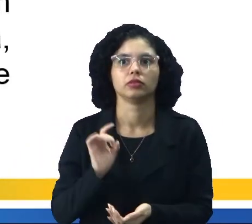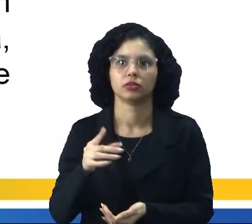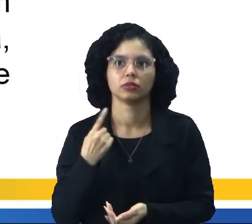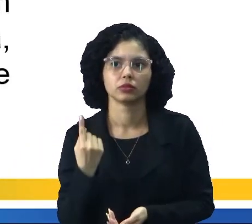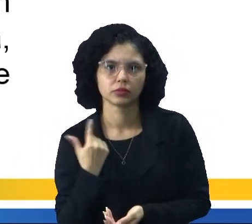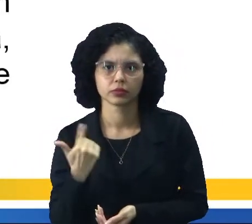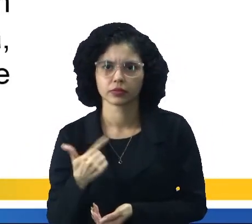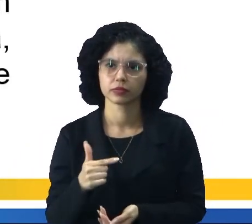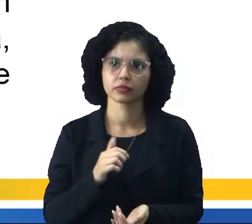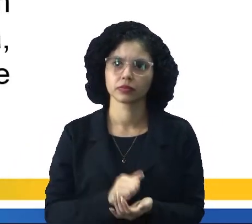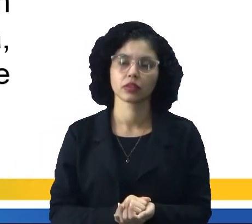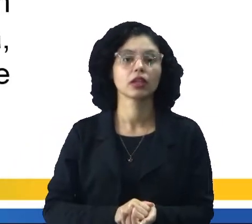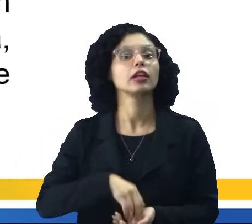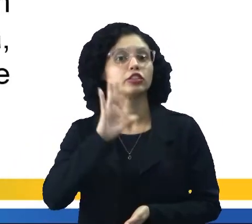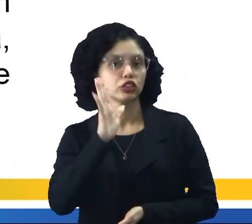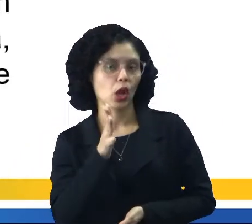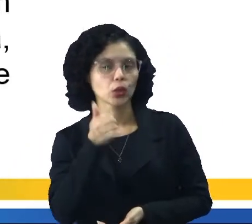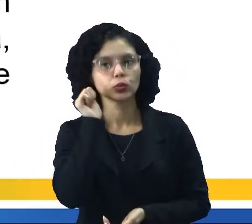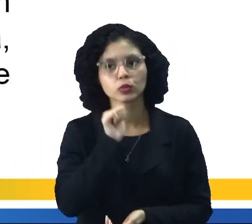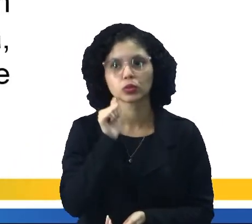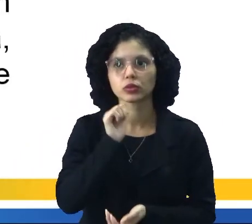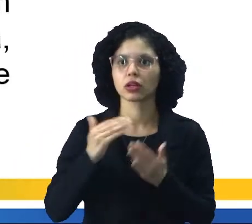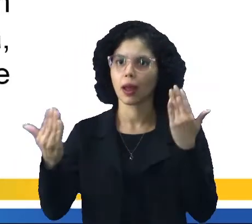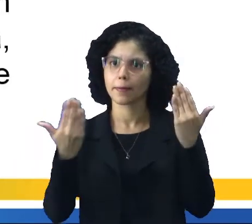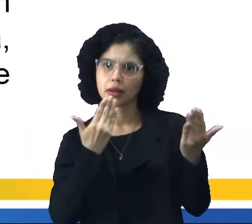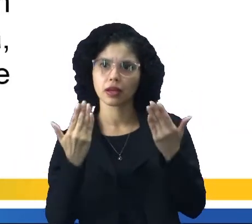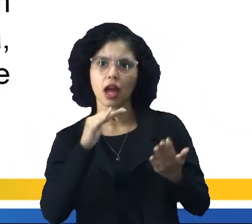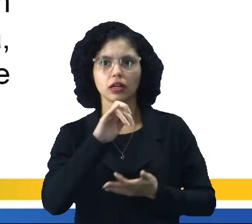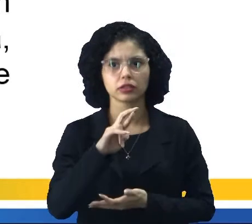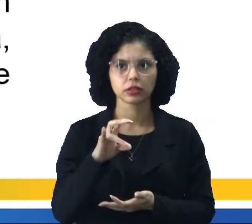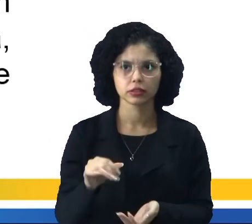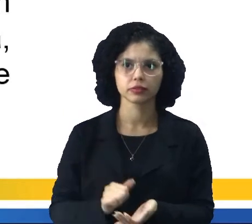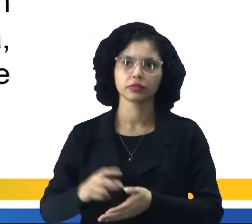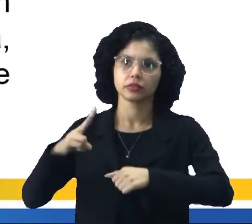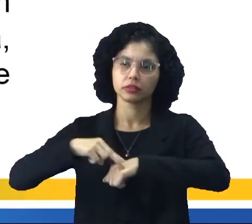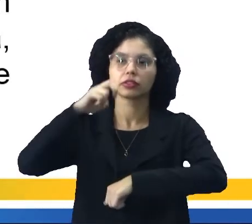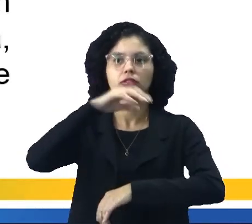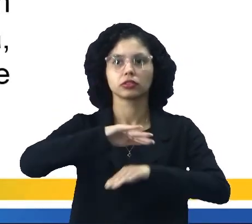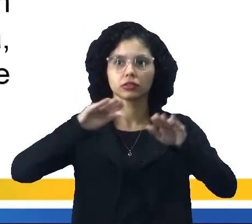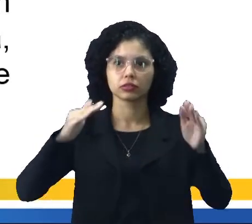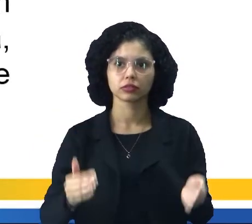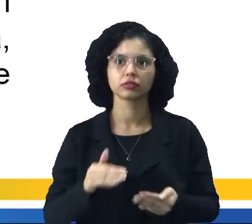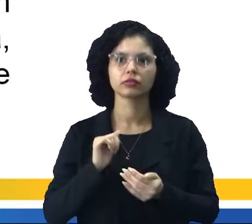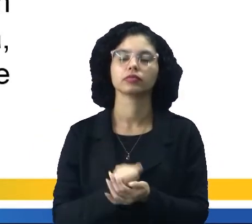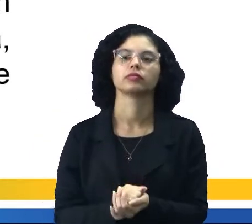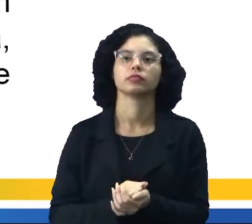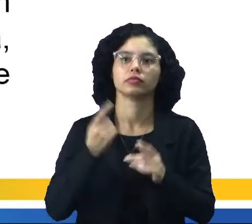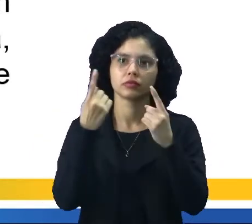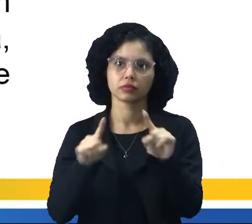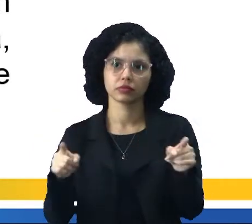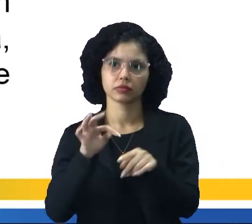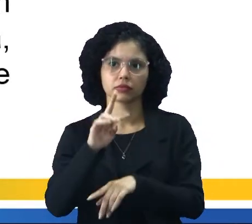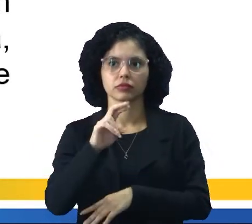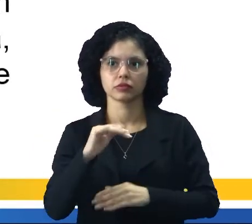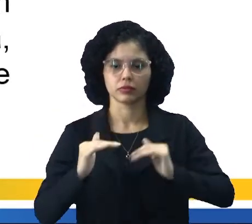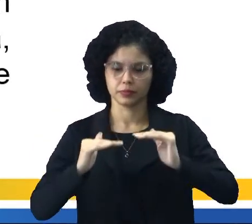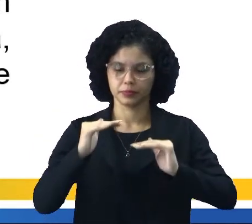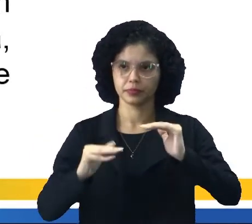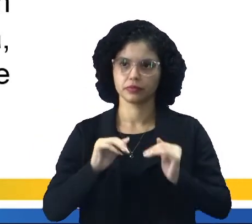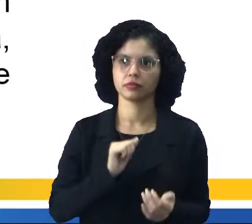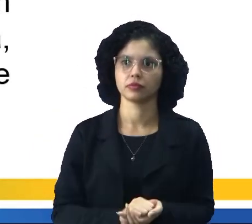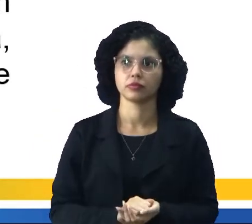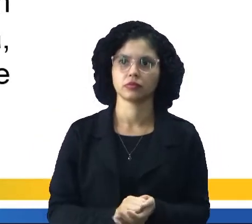No feminino nós temos as paralelas assimétricas, salto sobre a mesa, solo com música e trave de